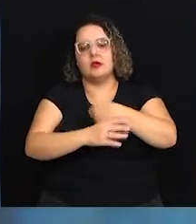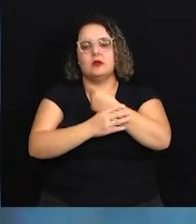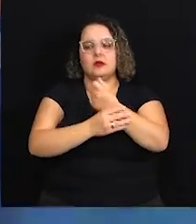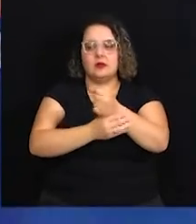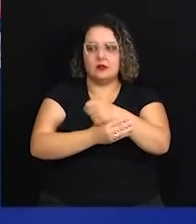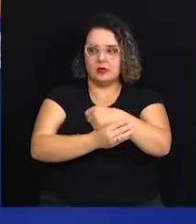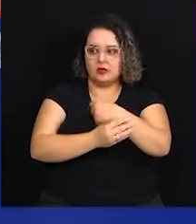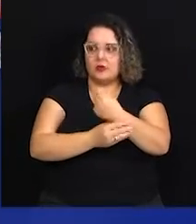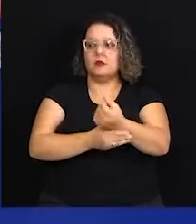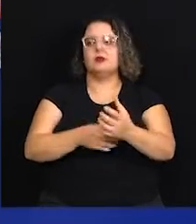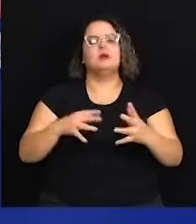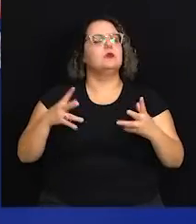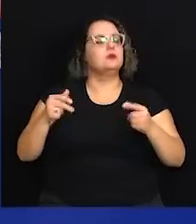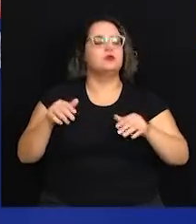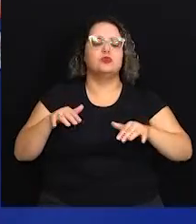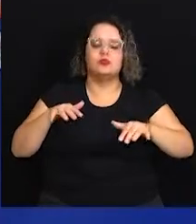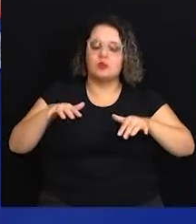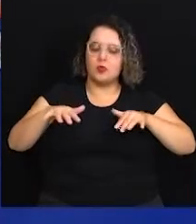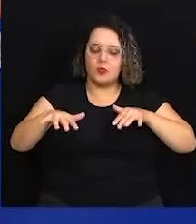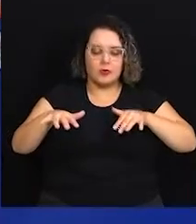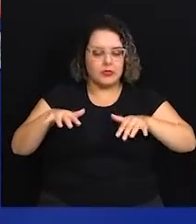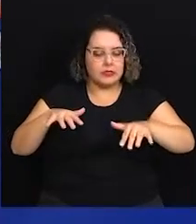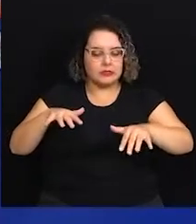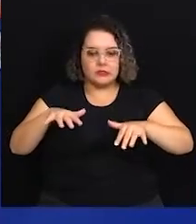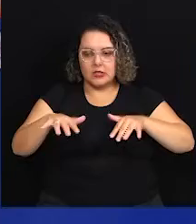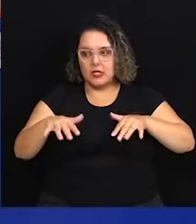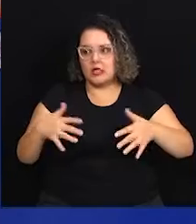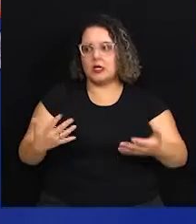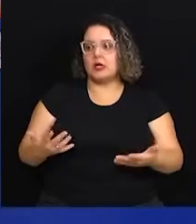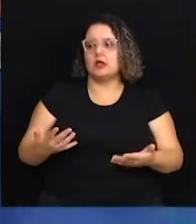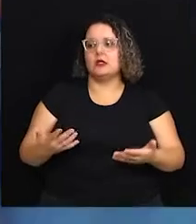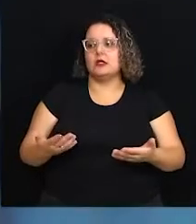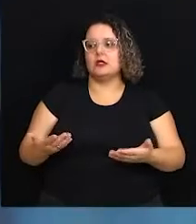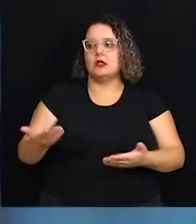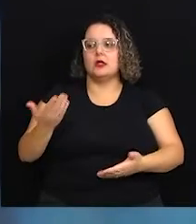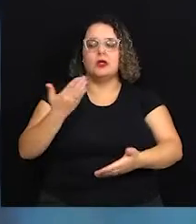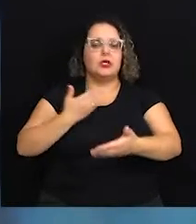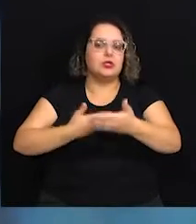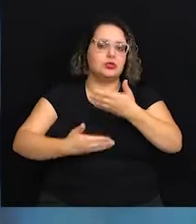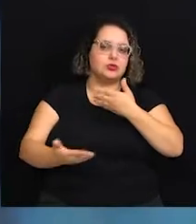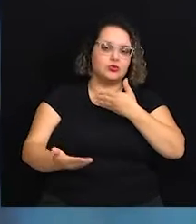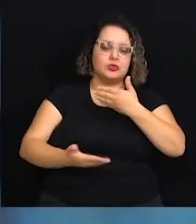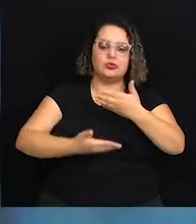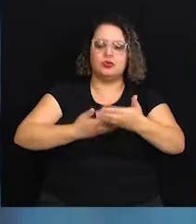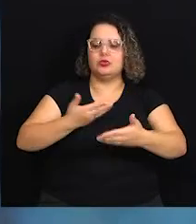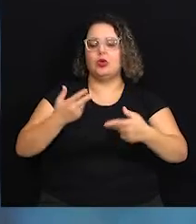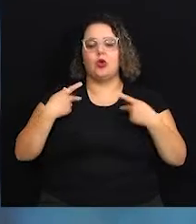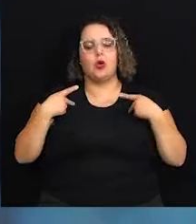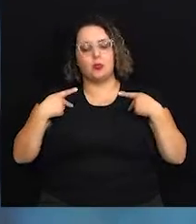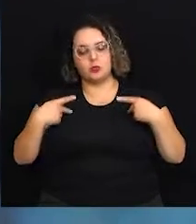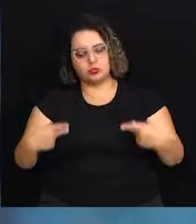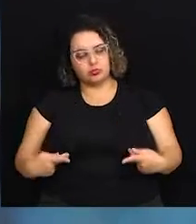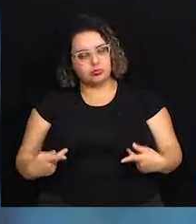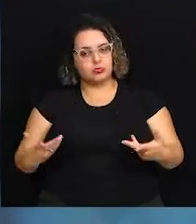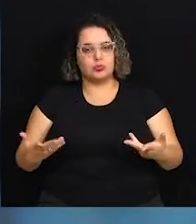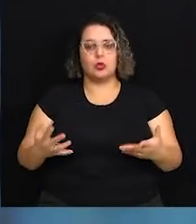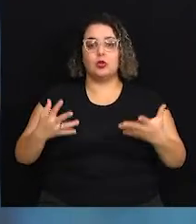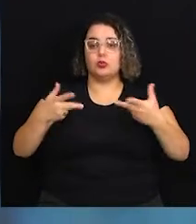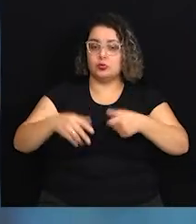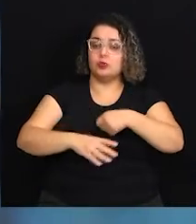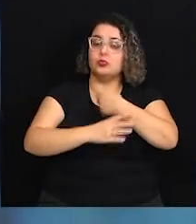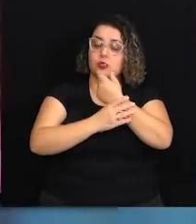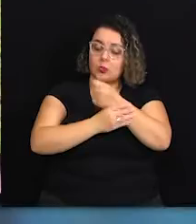toda a parte de mobilidade, de troca de postura, tudo que a